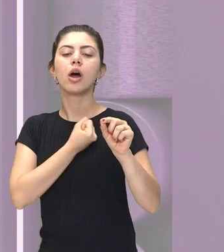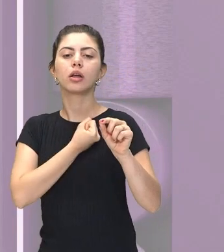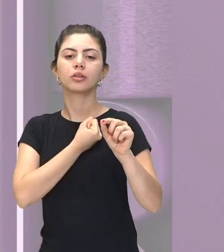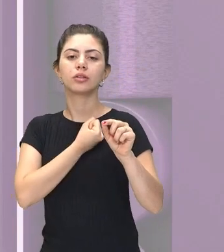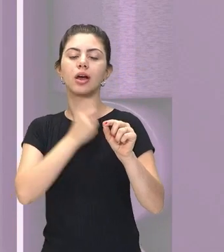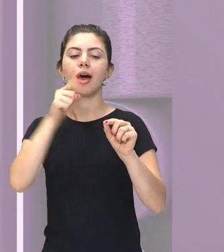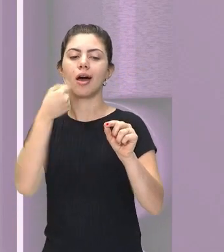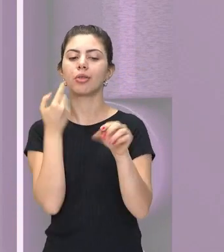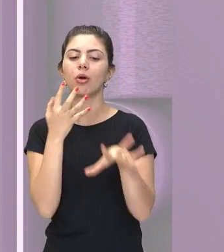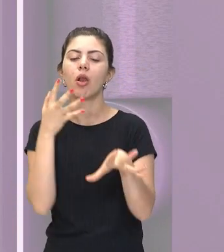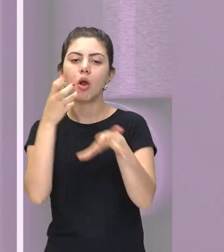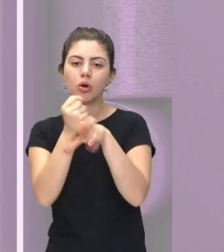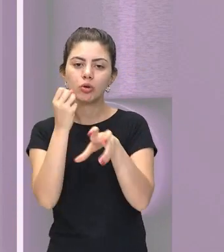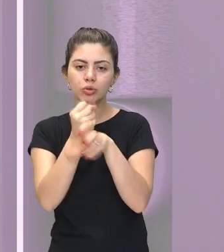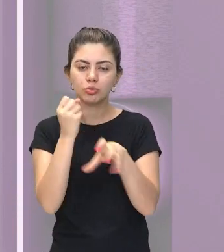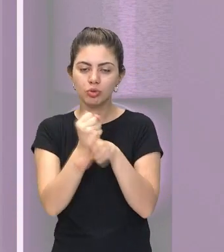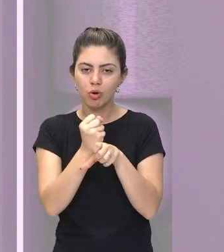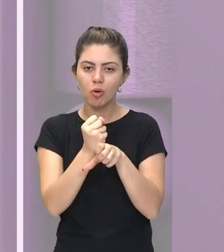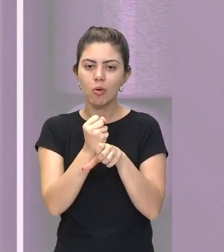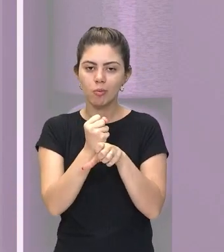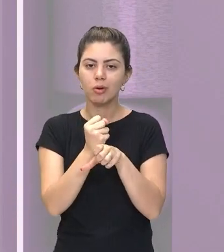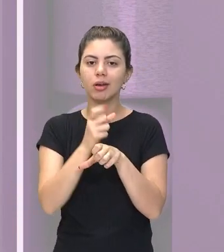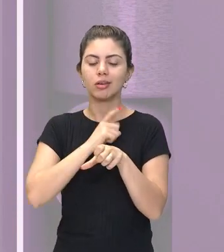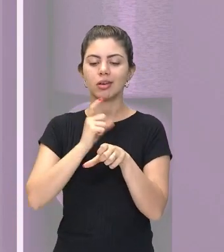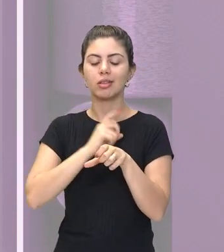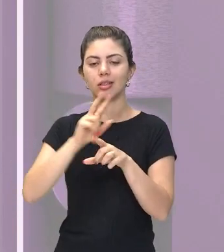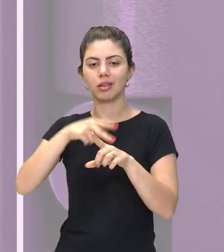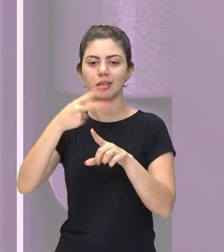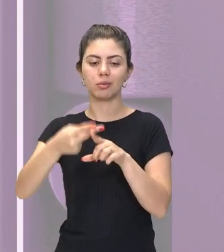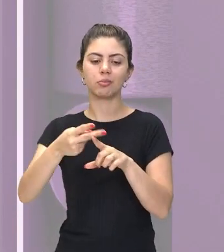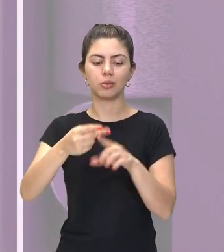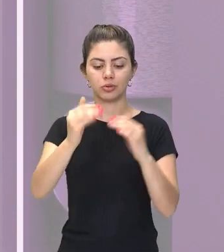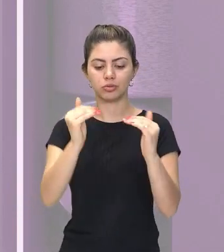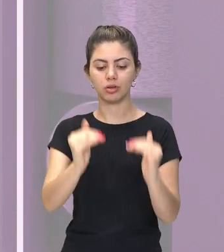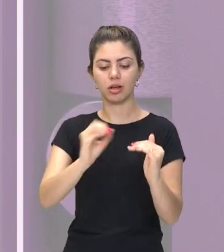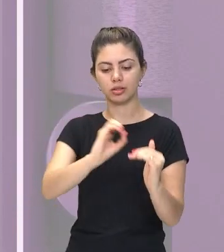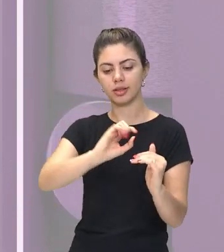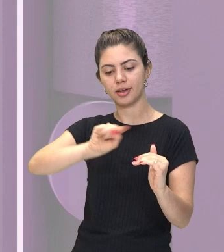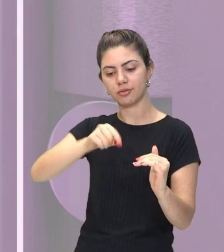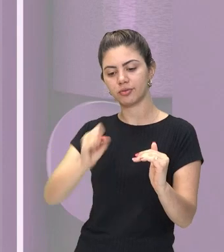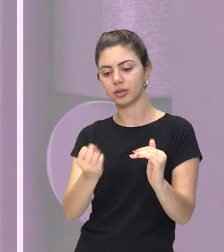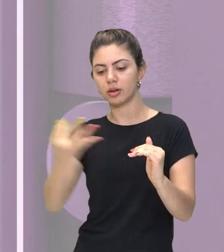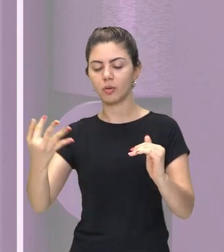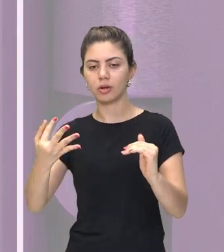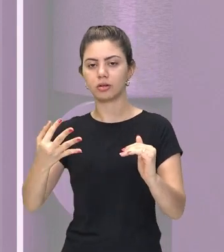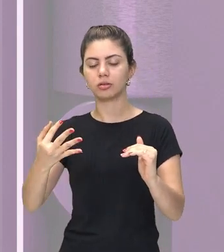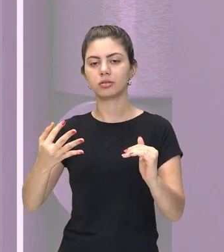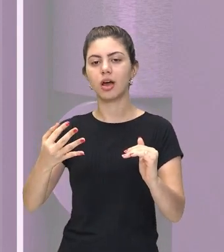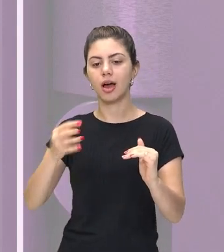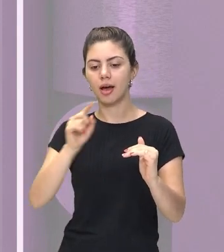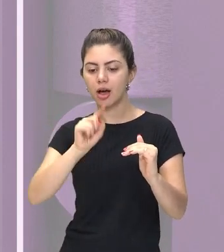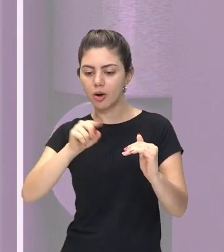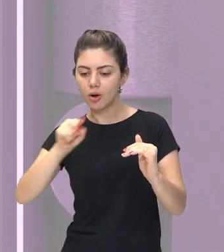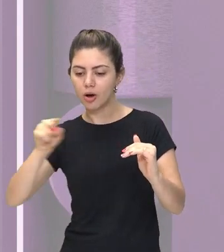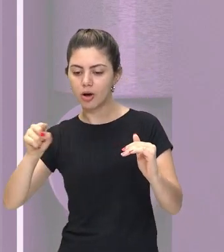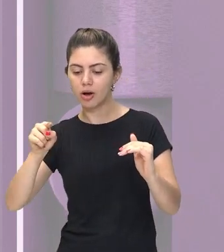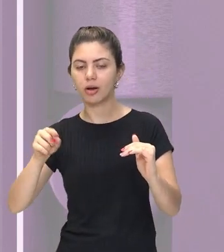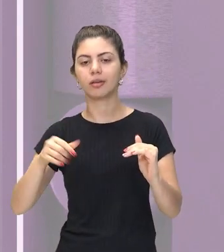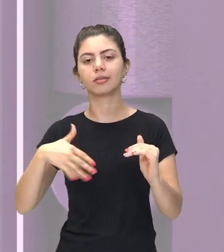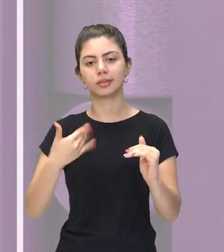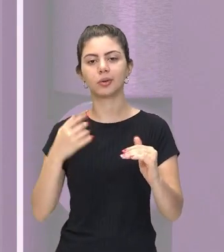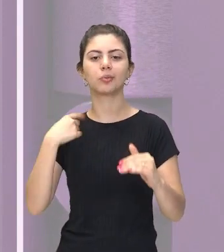e vamos somar com a quantidade de números decimais depois da vírgula do segundo fator, né? Que é as nossas